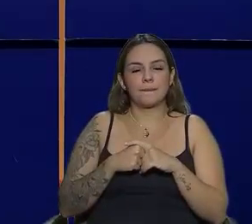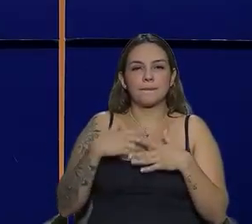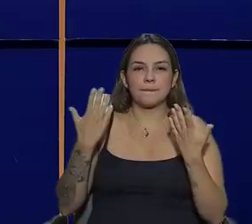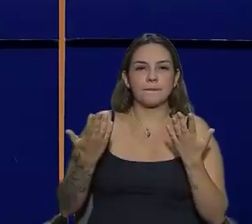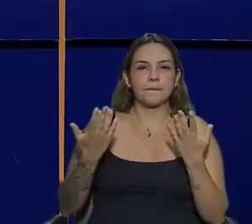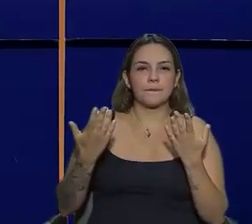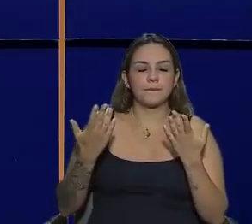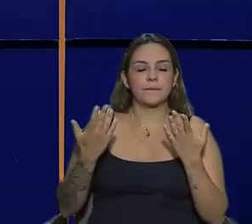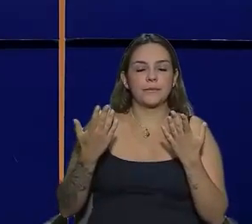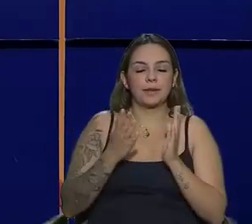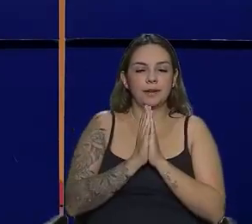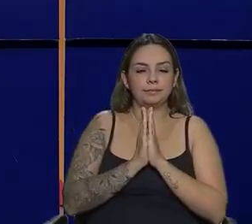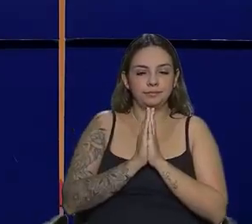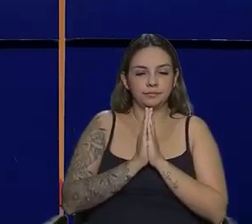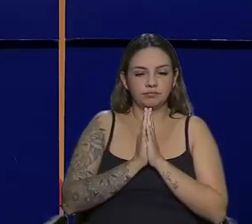Então,